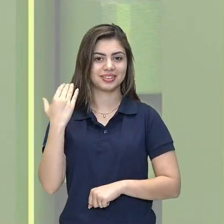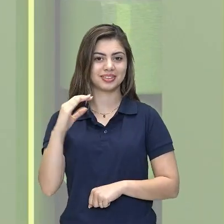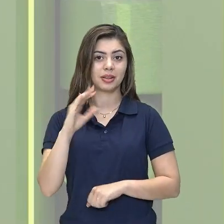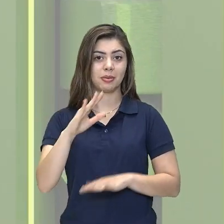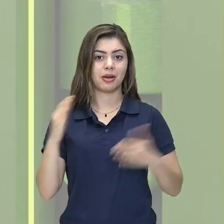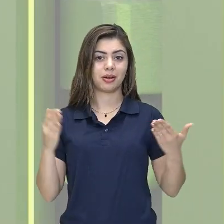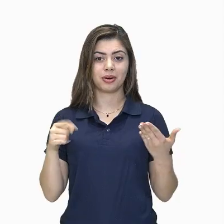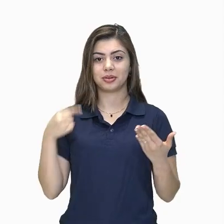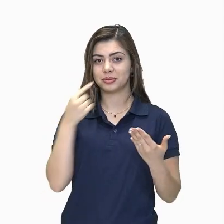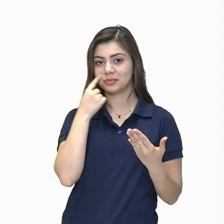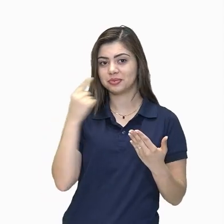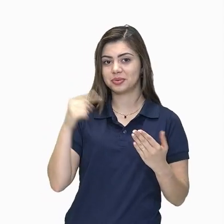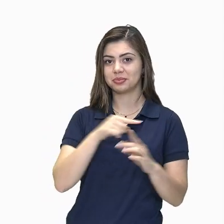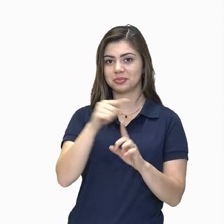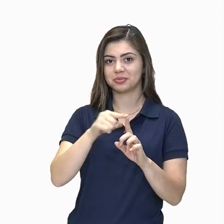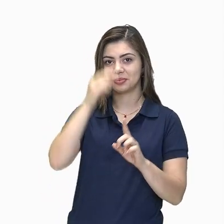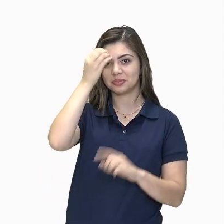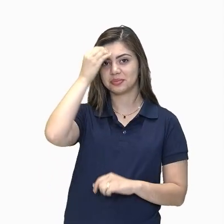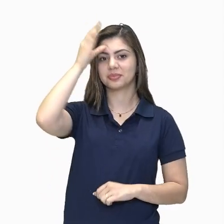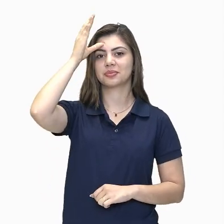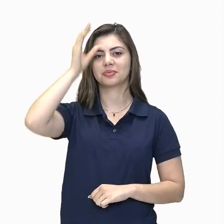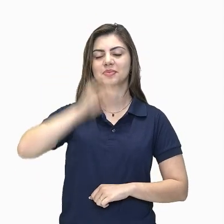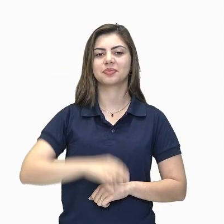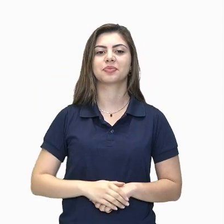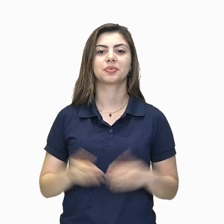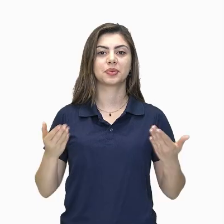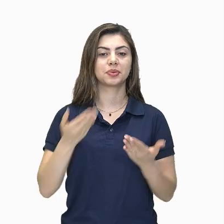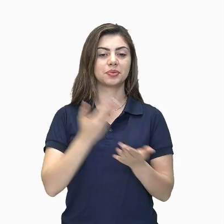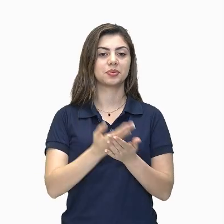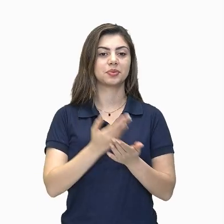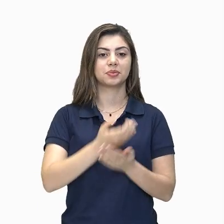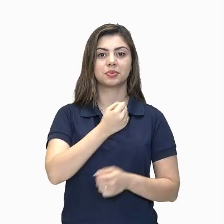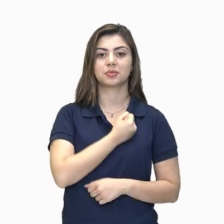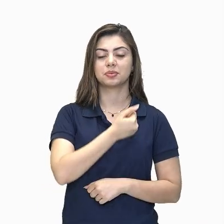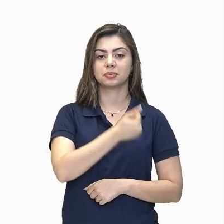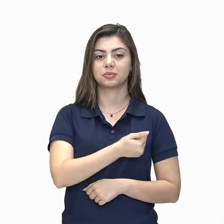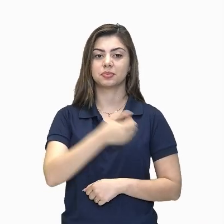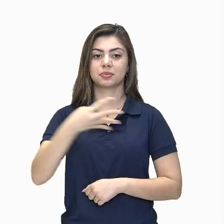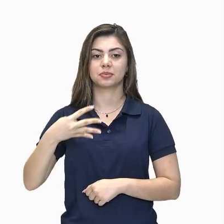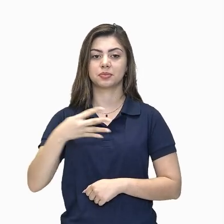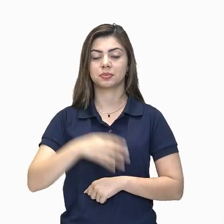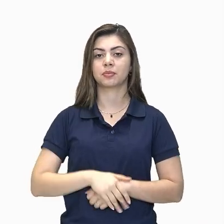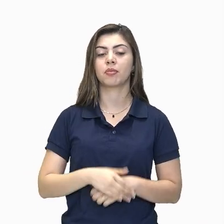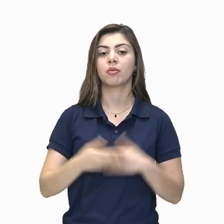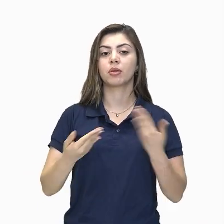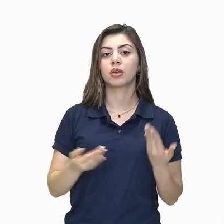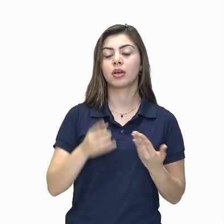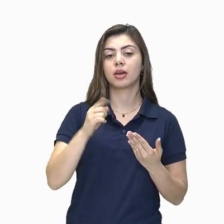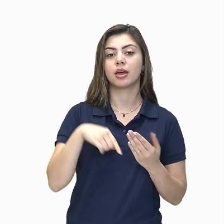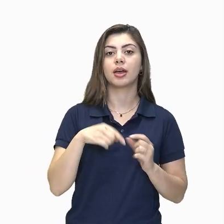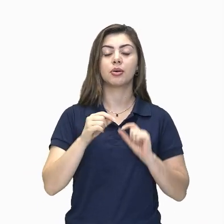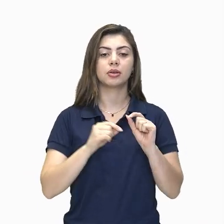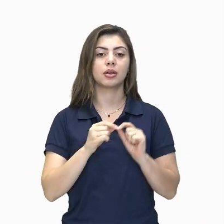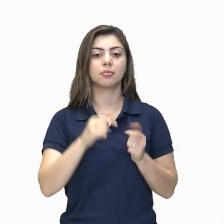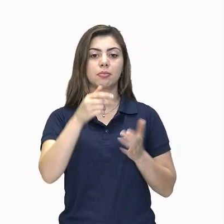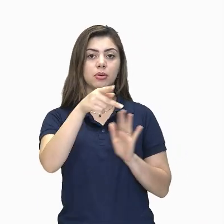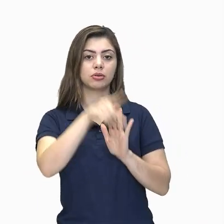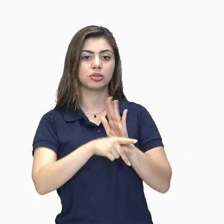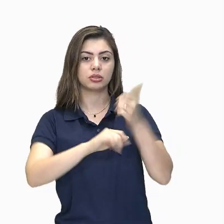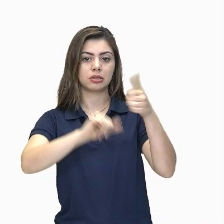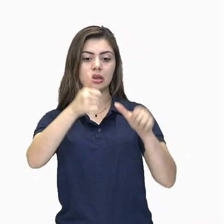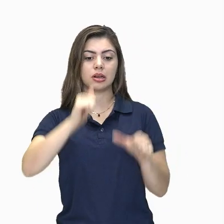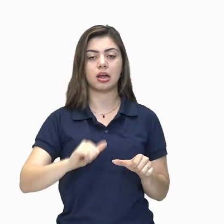objeto de conhecimento? Aula 14. Objeto de conhecimento, programas e indicadores de saúde